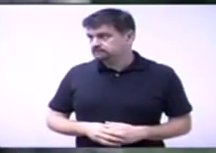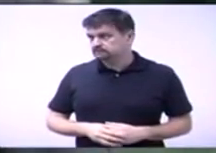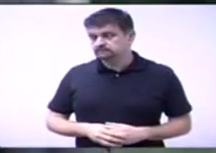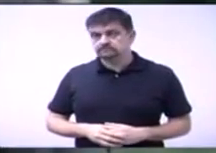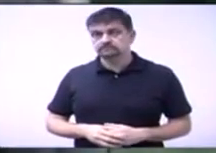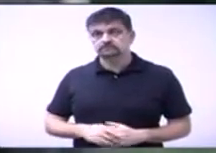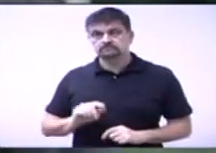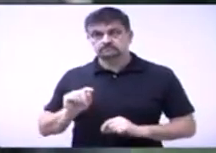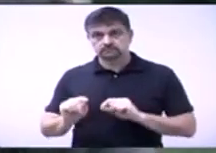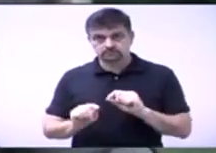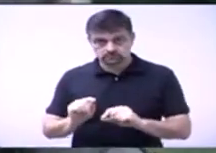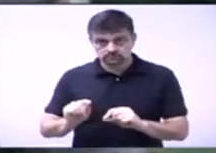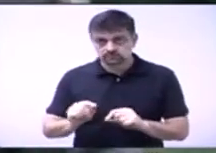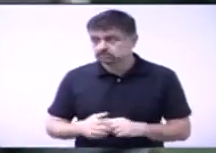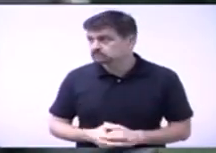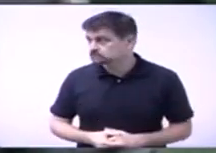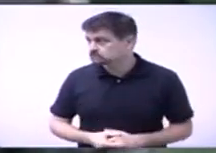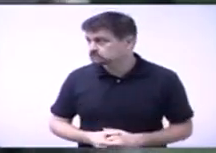Que é